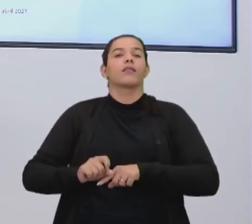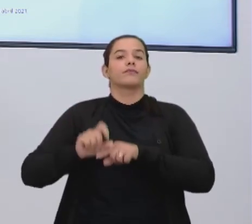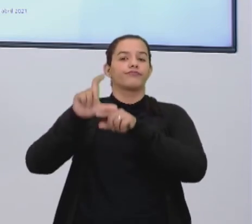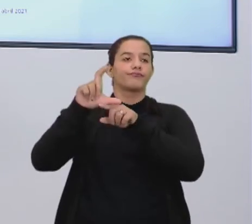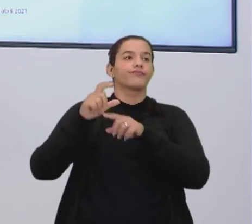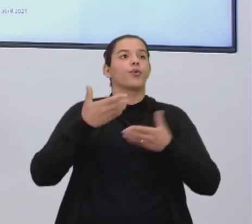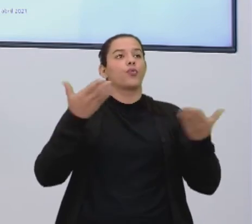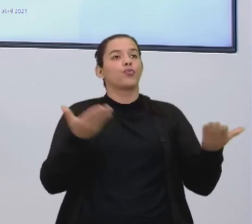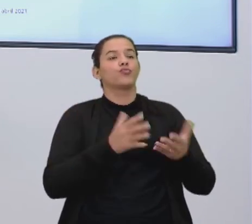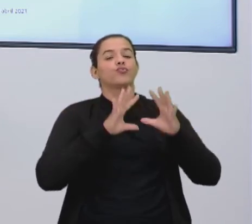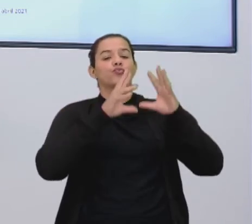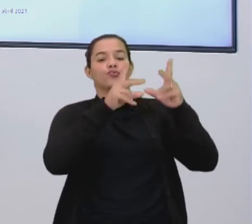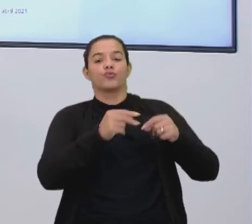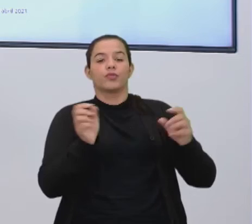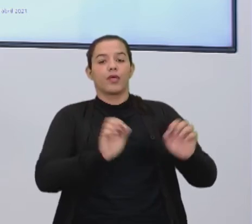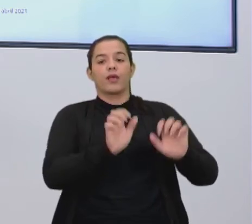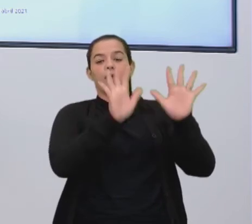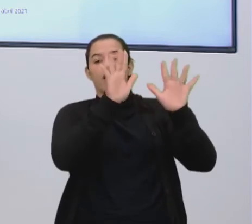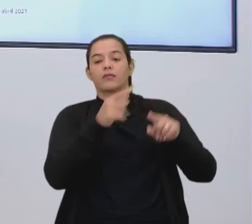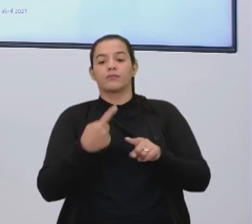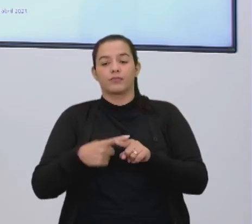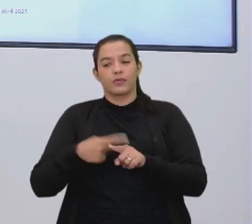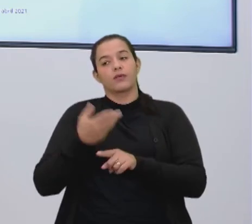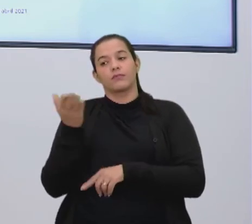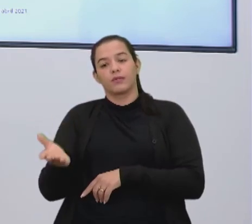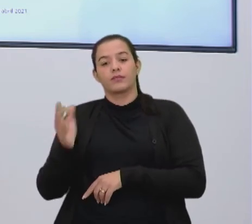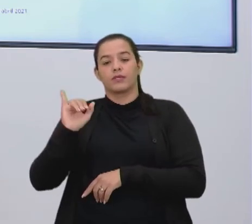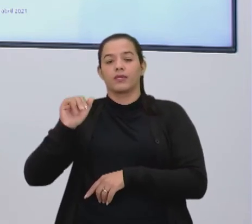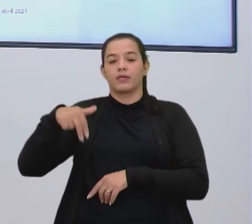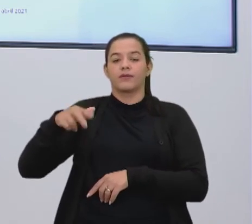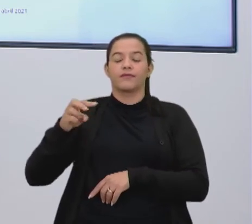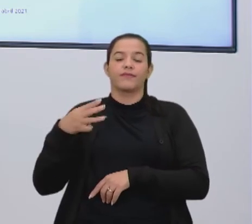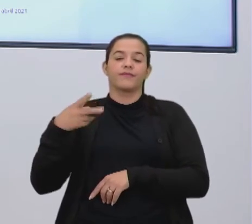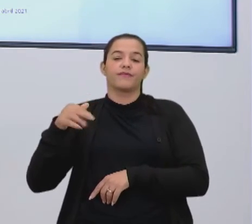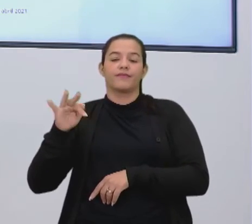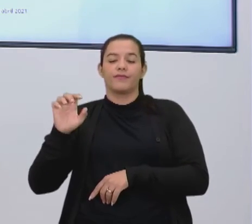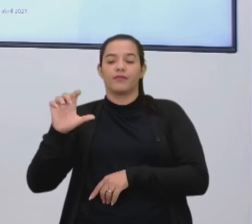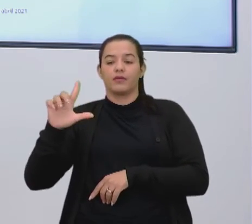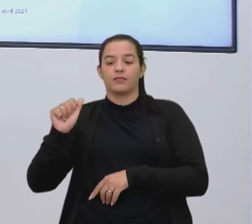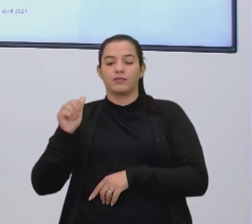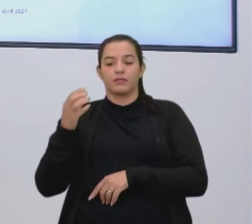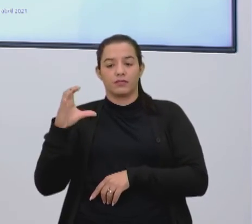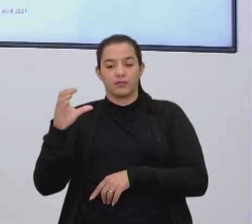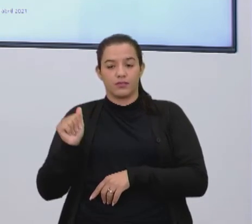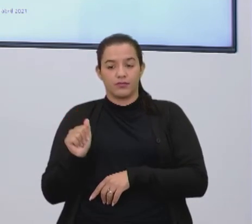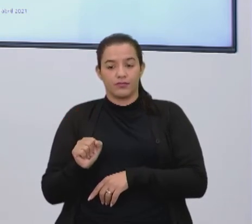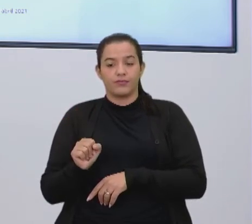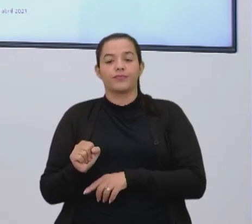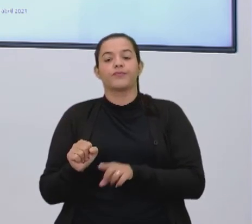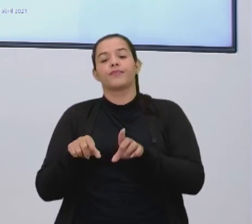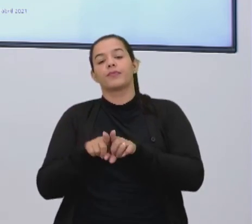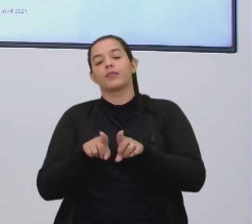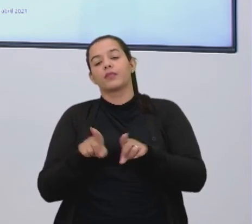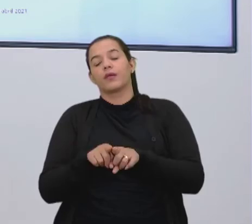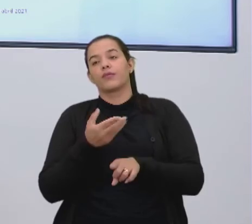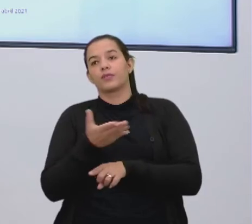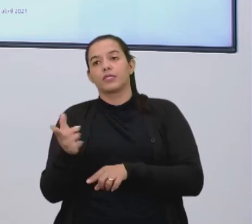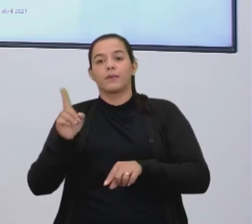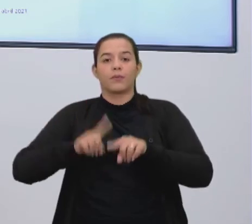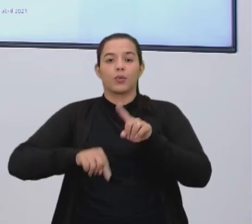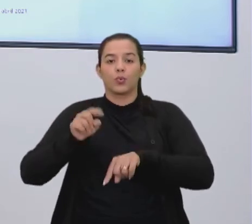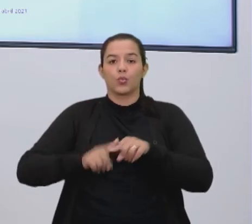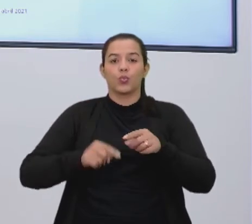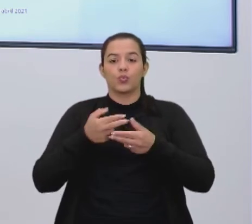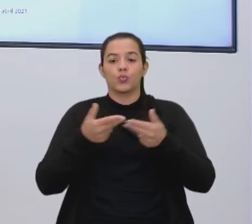e relativamente ao acesso. Então você tem uma hiperinflação, desabastecimento, então quer dizer que você não tem produtos suficientes